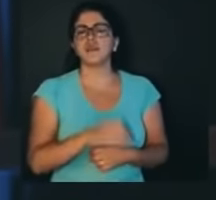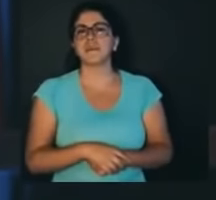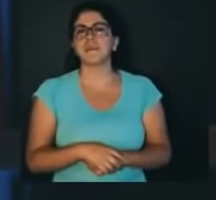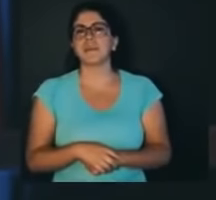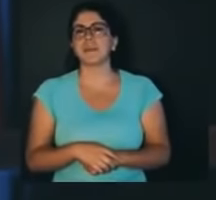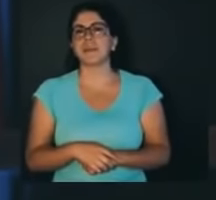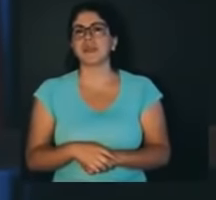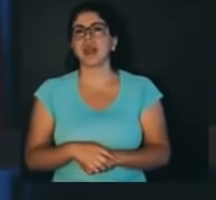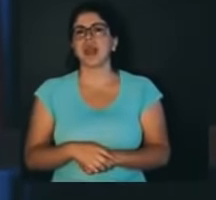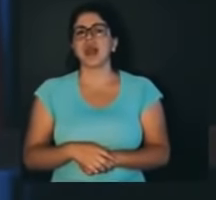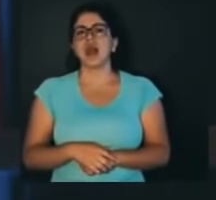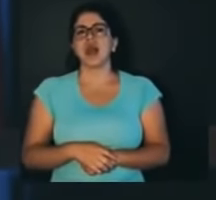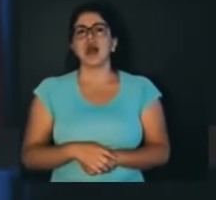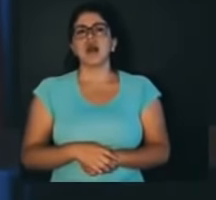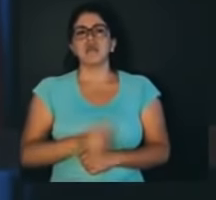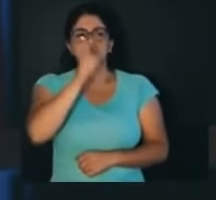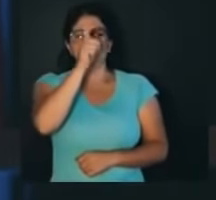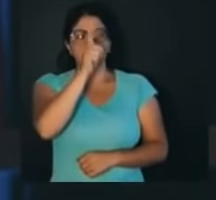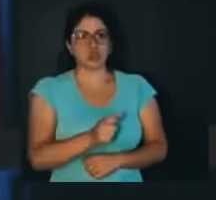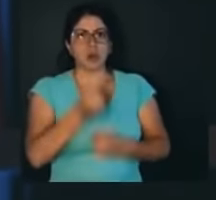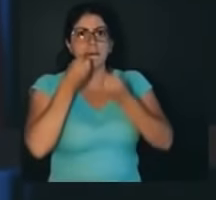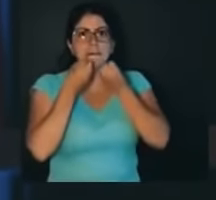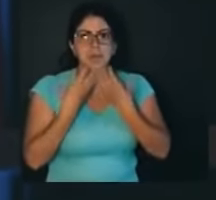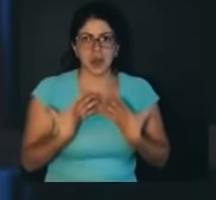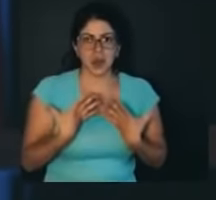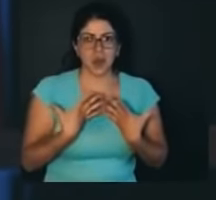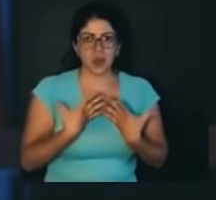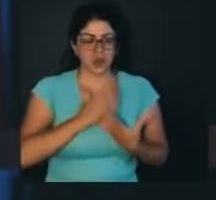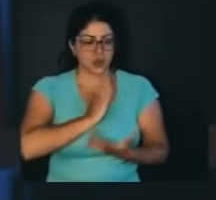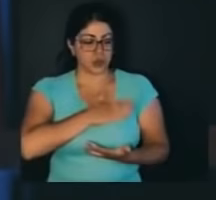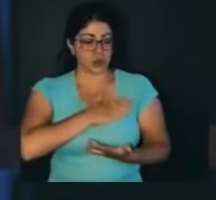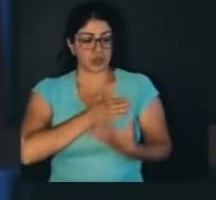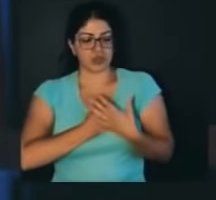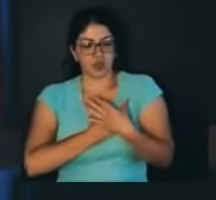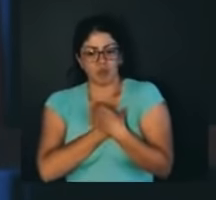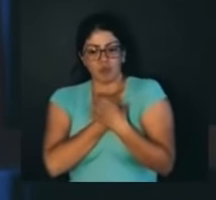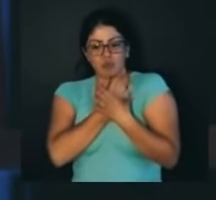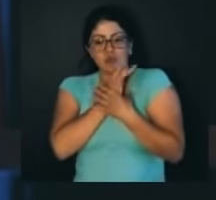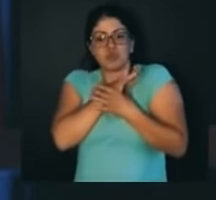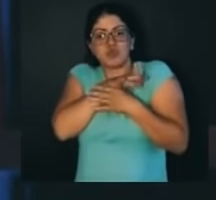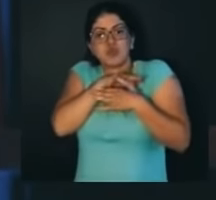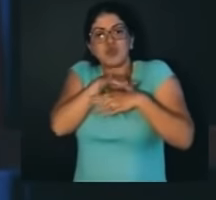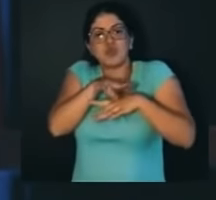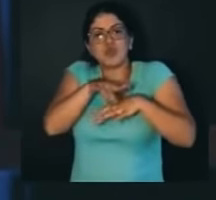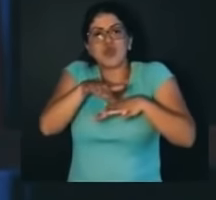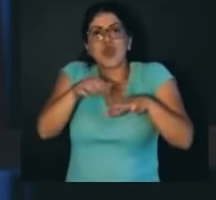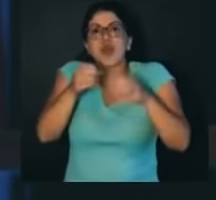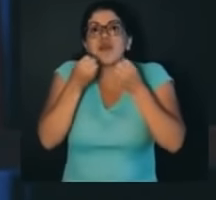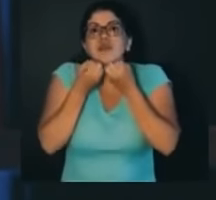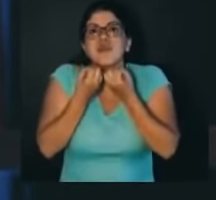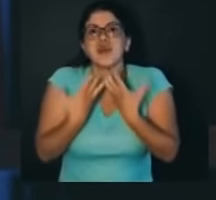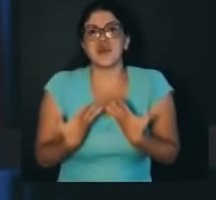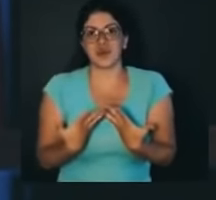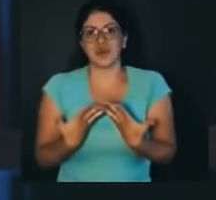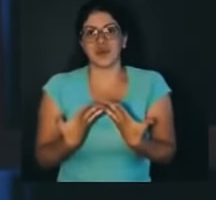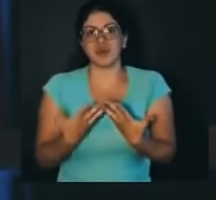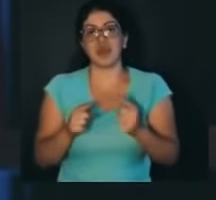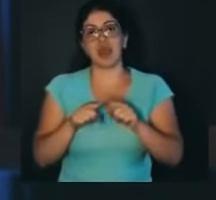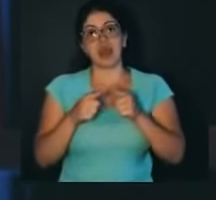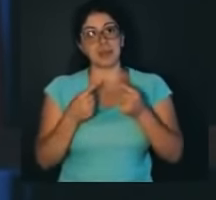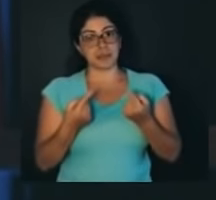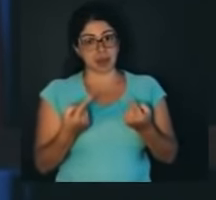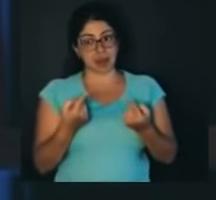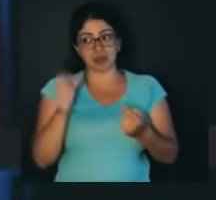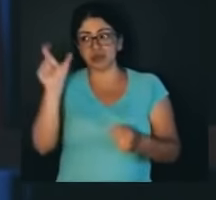tira coisas boas, e o homem mau, do mau tesouro do seu coração, tira coisas más, é